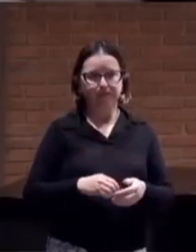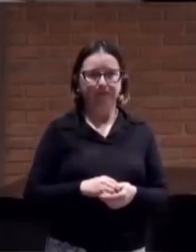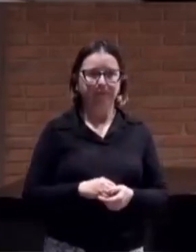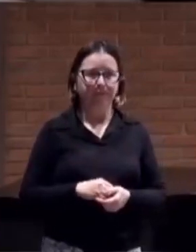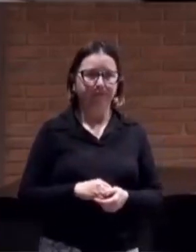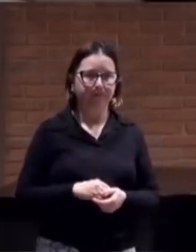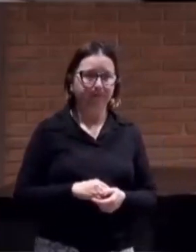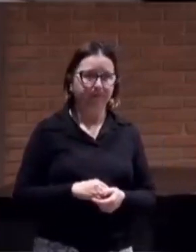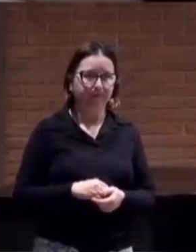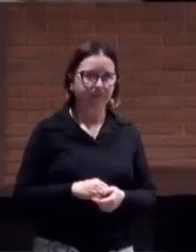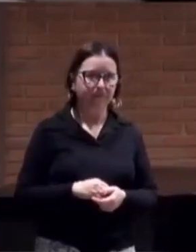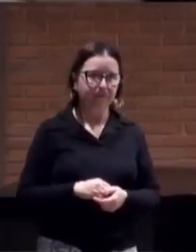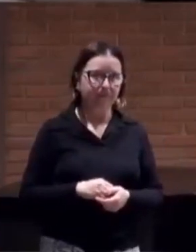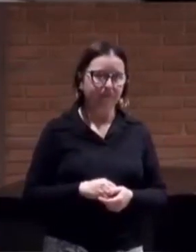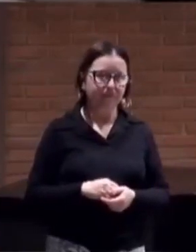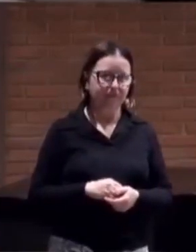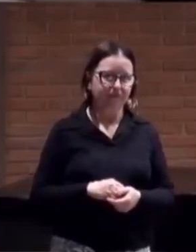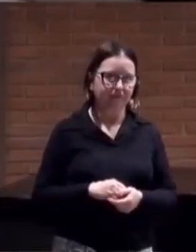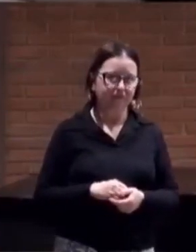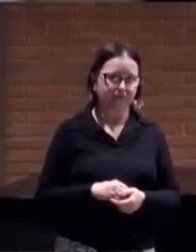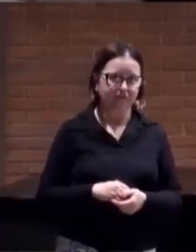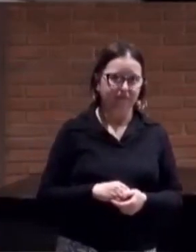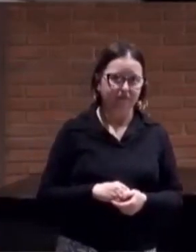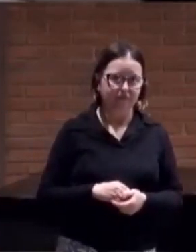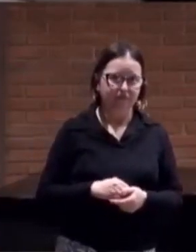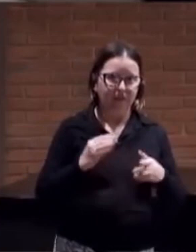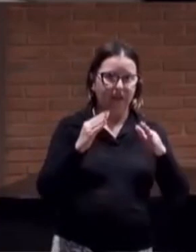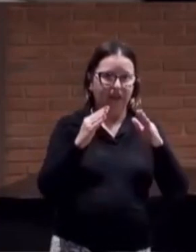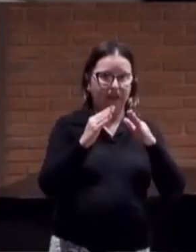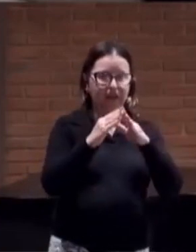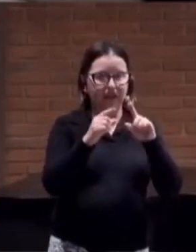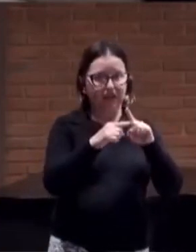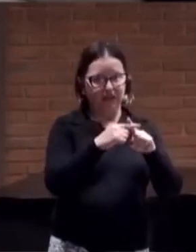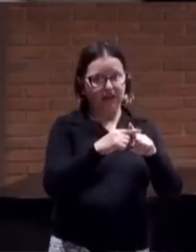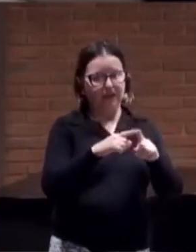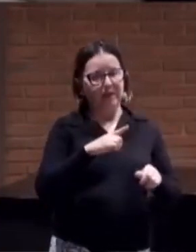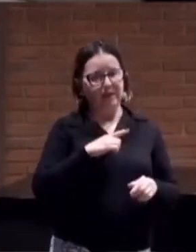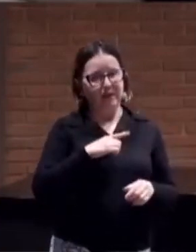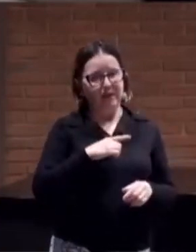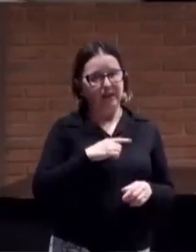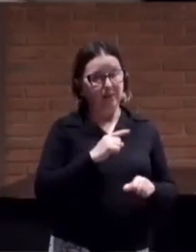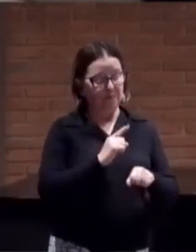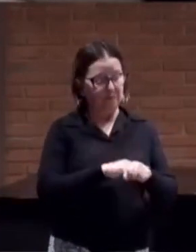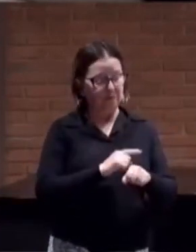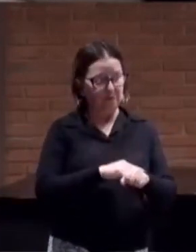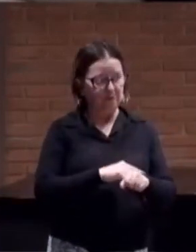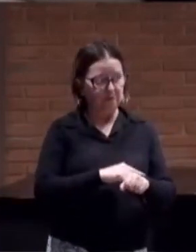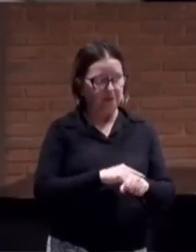A igreja teve o seu momento de vingança contra os judeus.